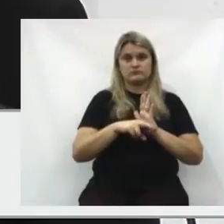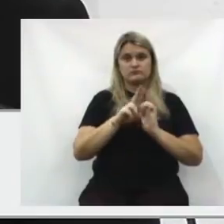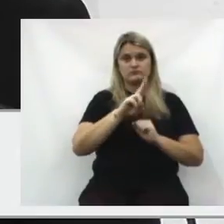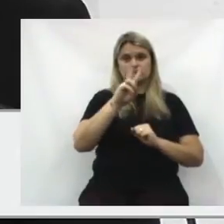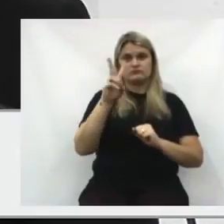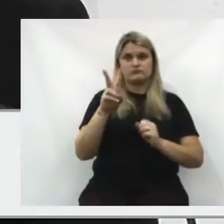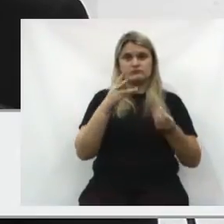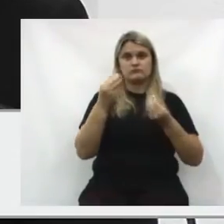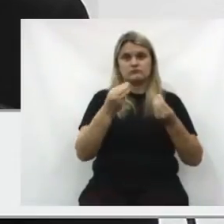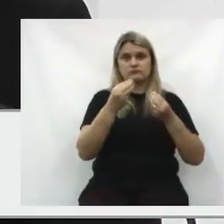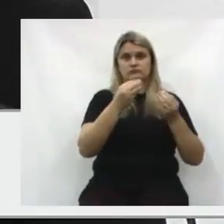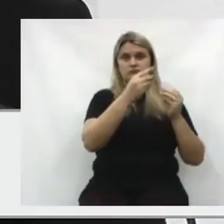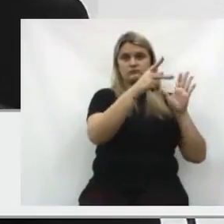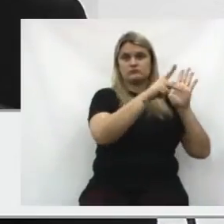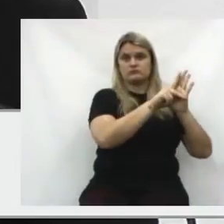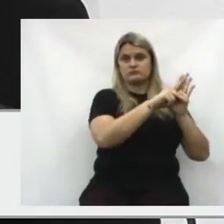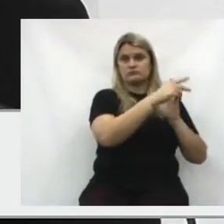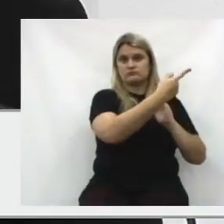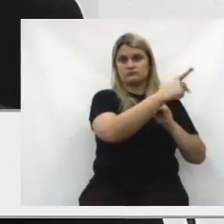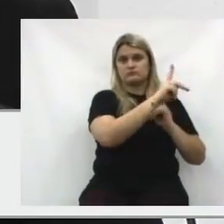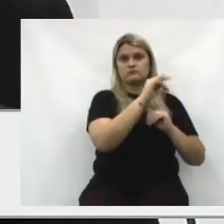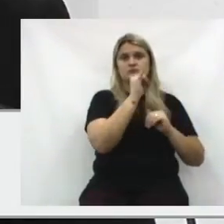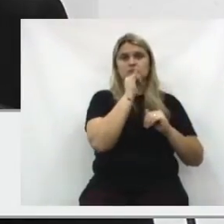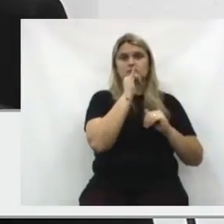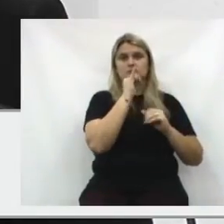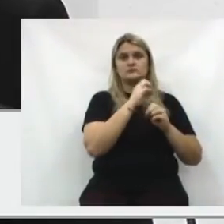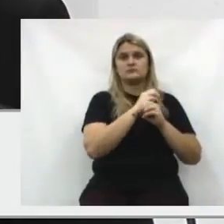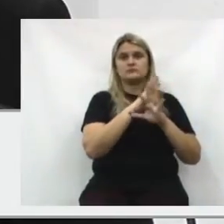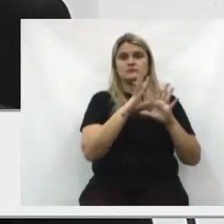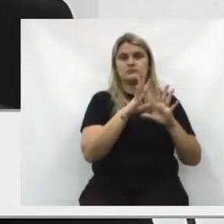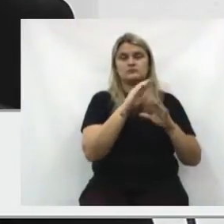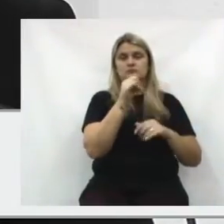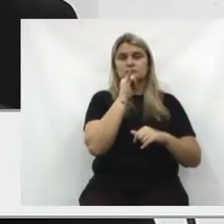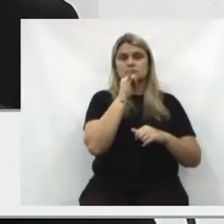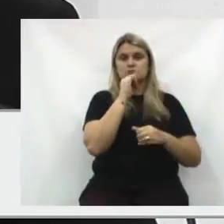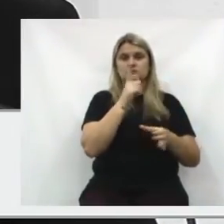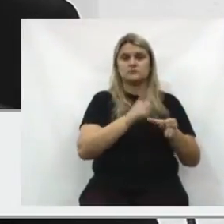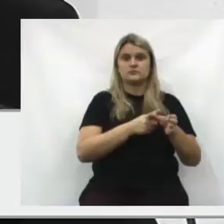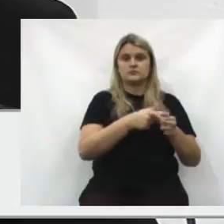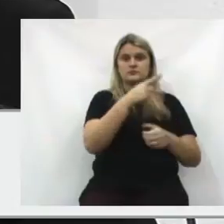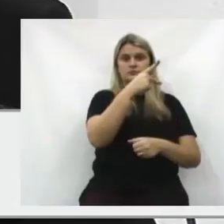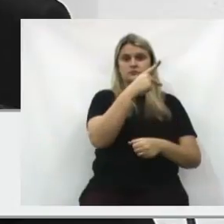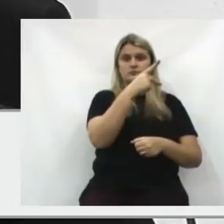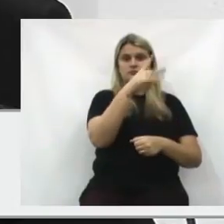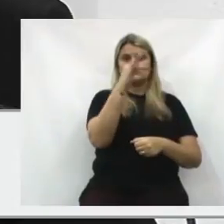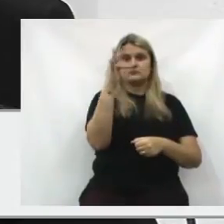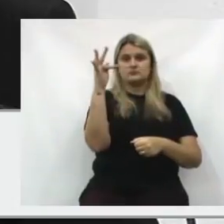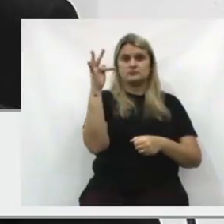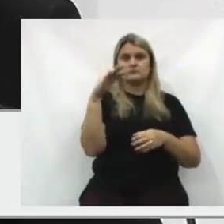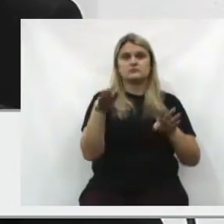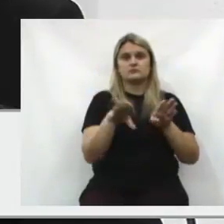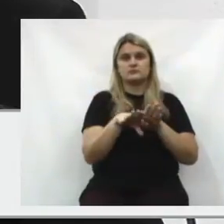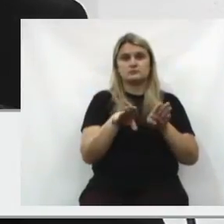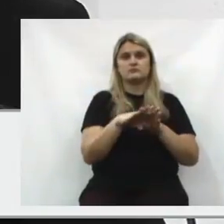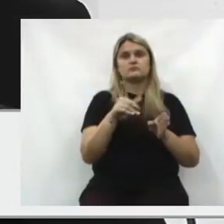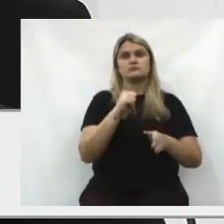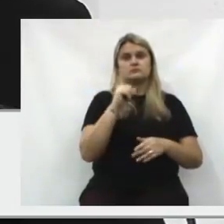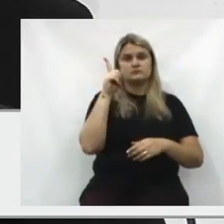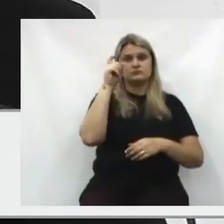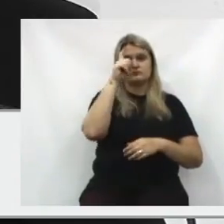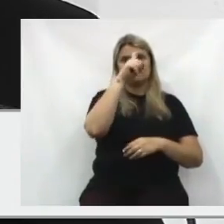aqui da Câmara de União como sendo o deles. Um exemplo bem claro, Paula Freitas.